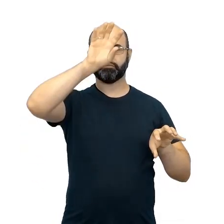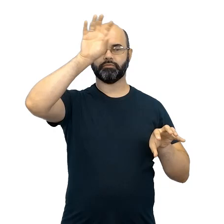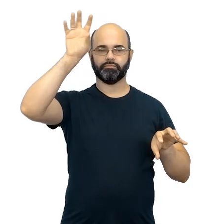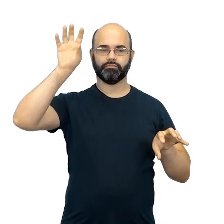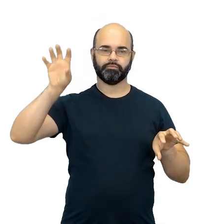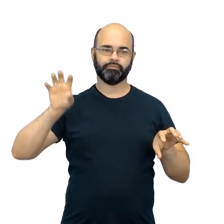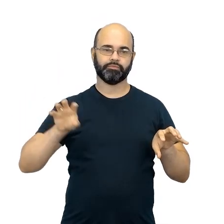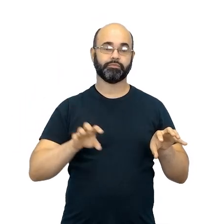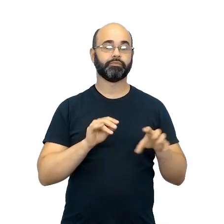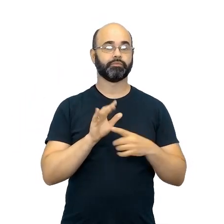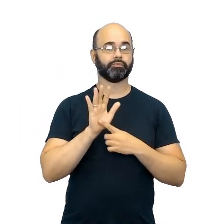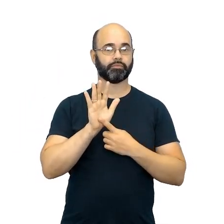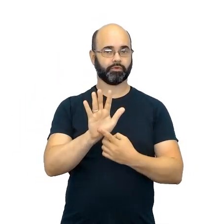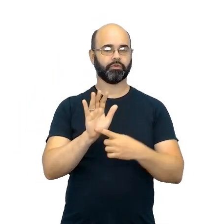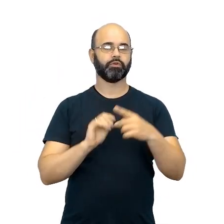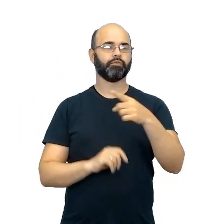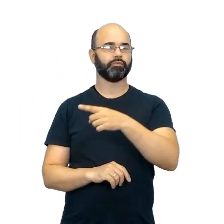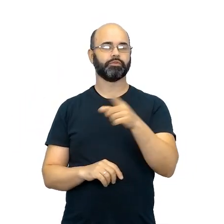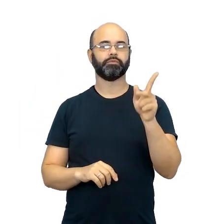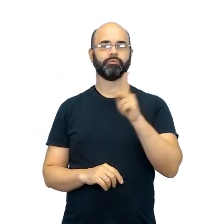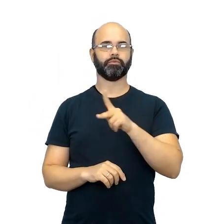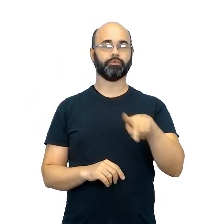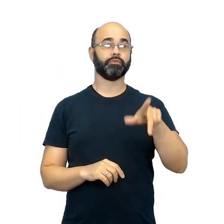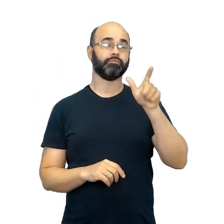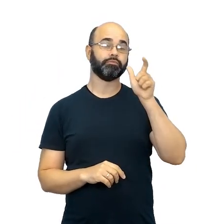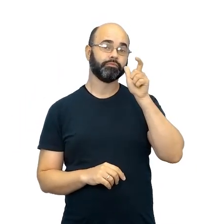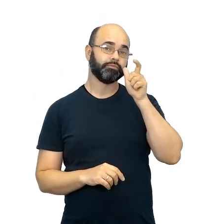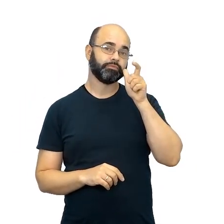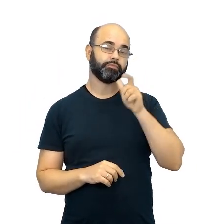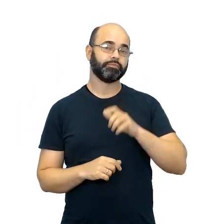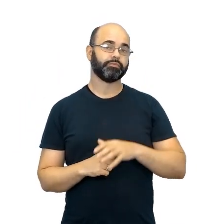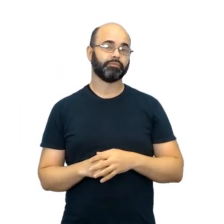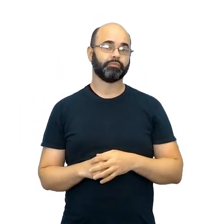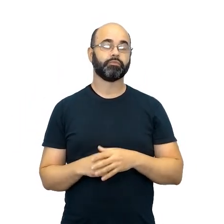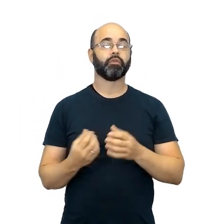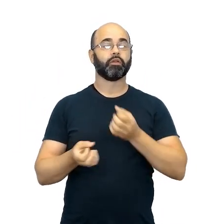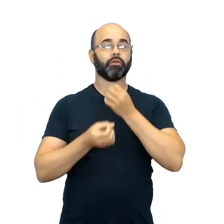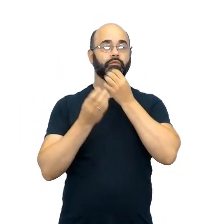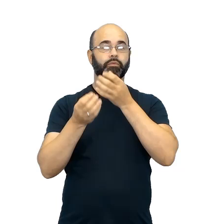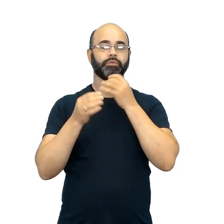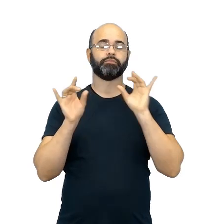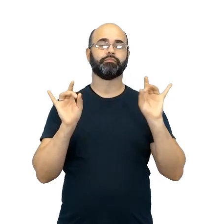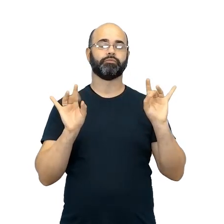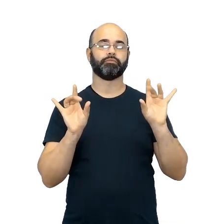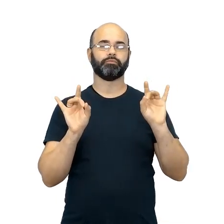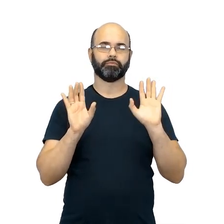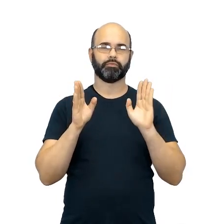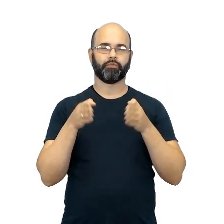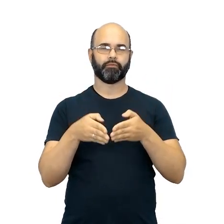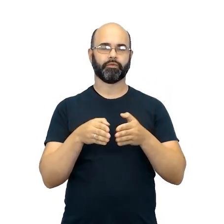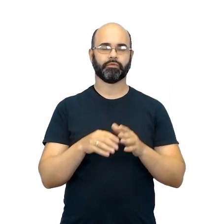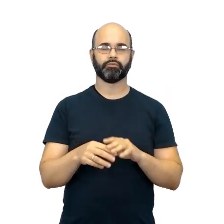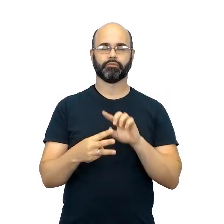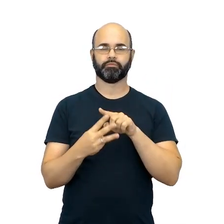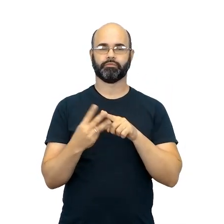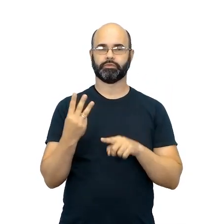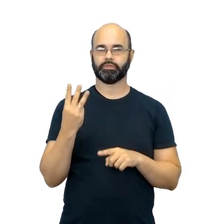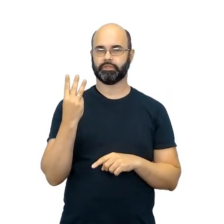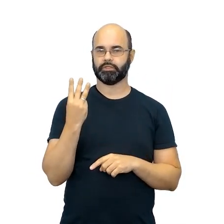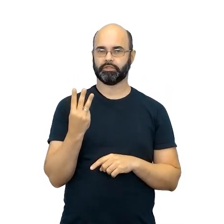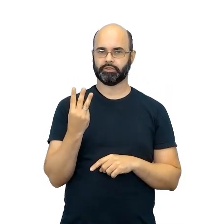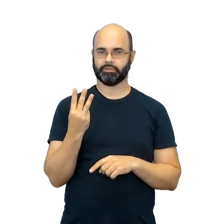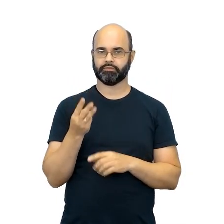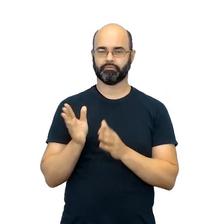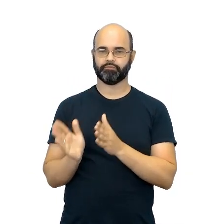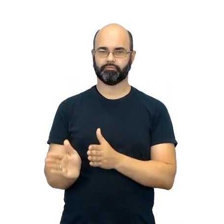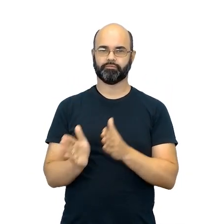apresentadas a vocês, professores e professoras, informações específicas. São 3, né, sequências de